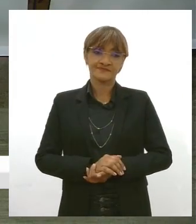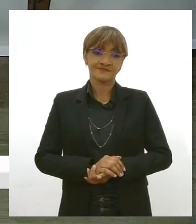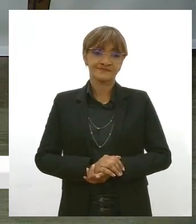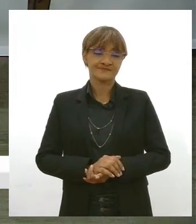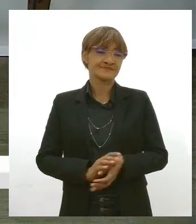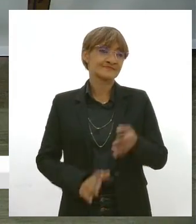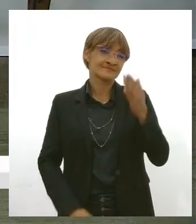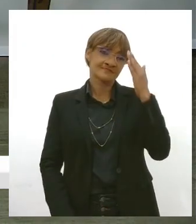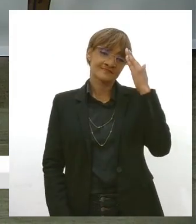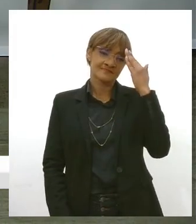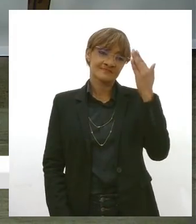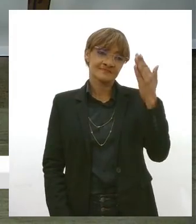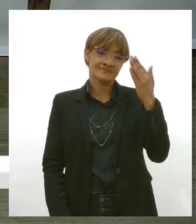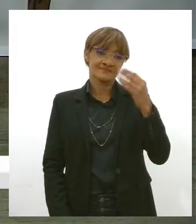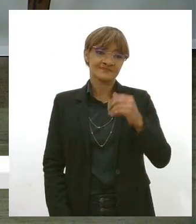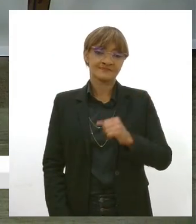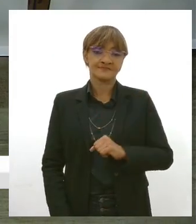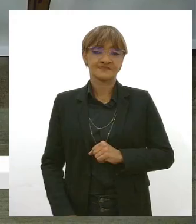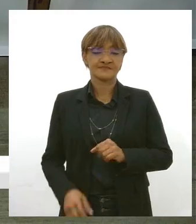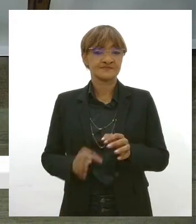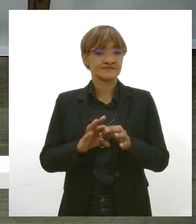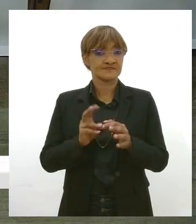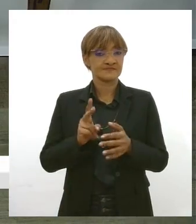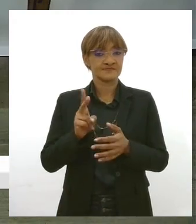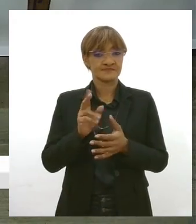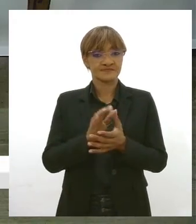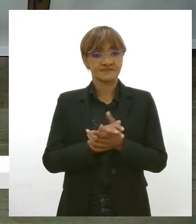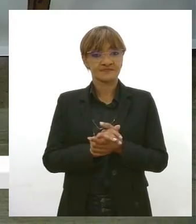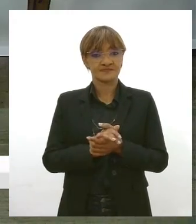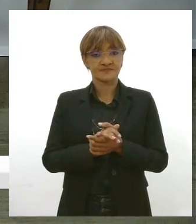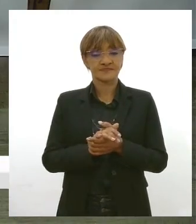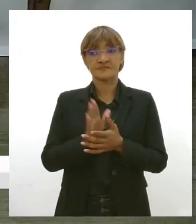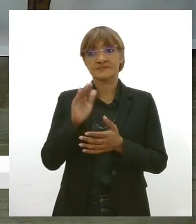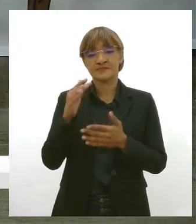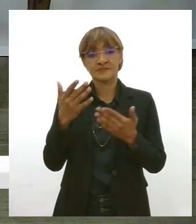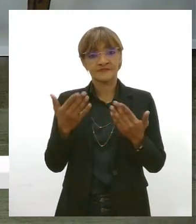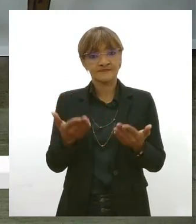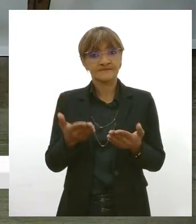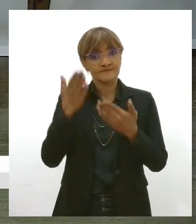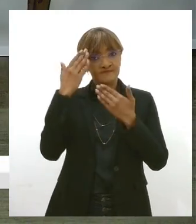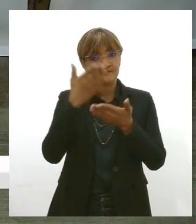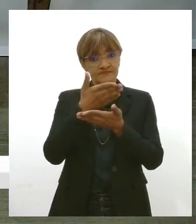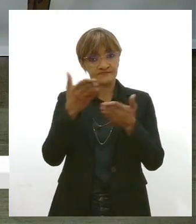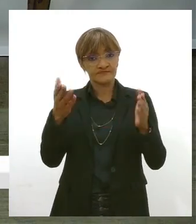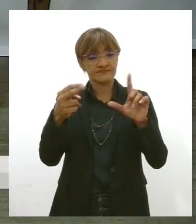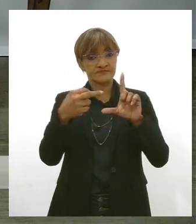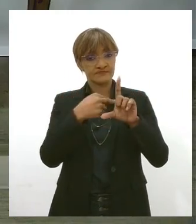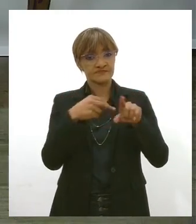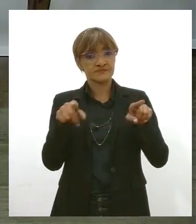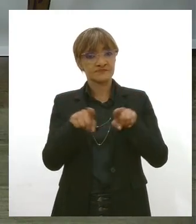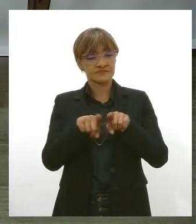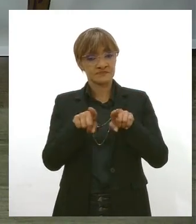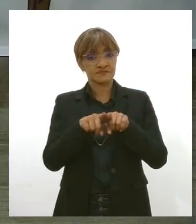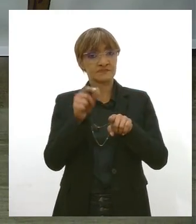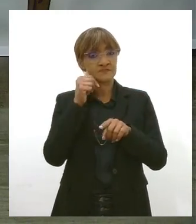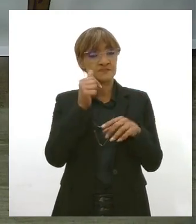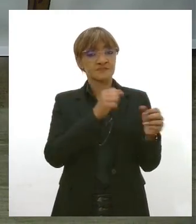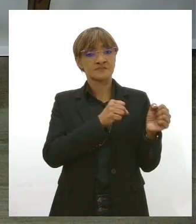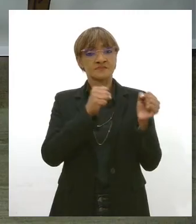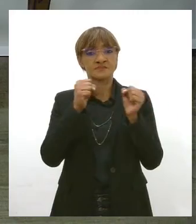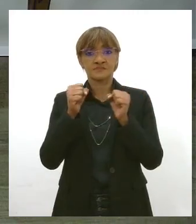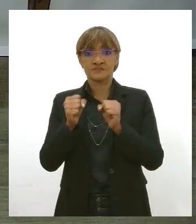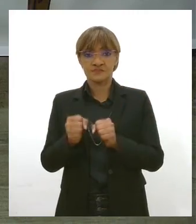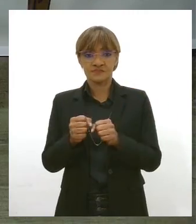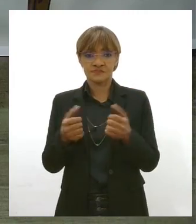estamos sempre à disposição. Até a próxima. E obrigada a você também que acompanhou o programa Elas no Comando hoje. Continue assistindo